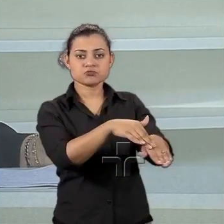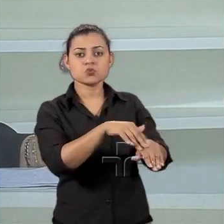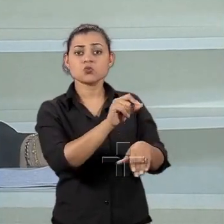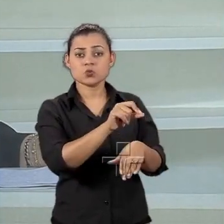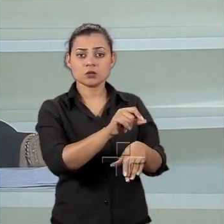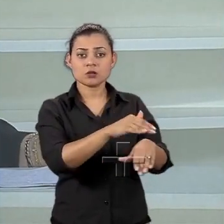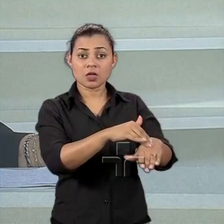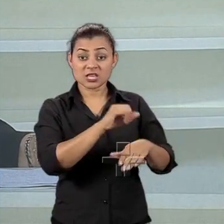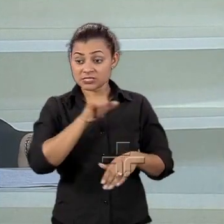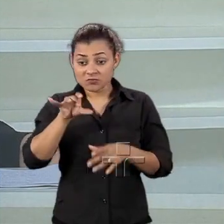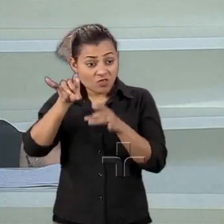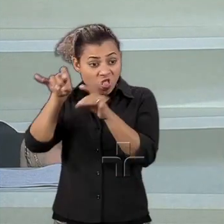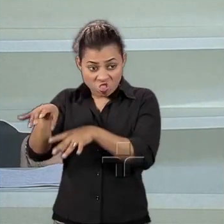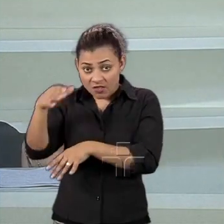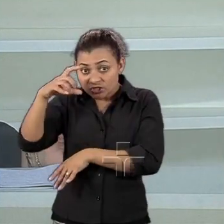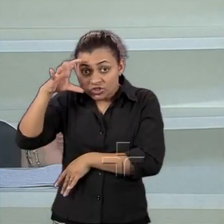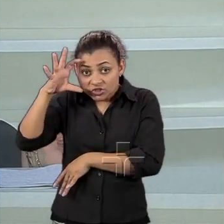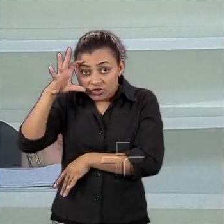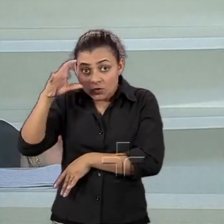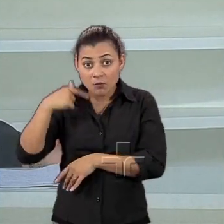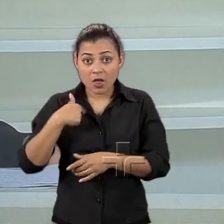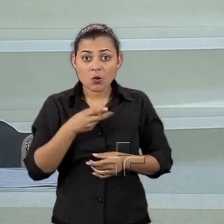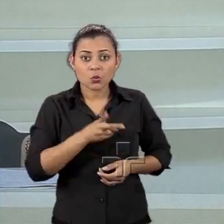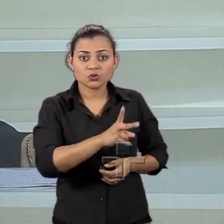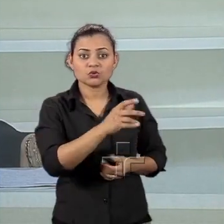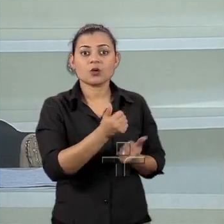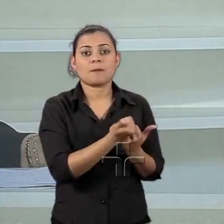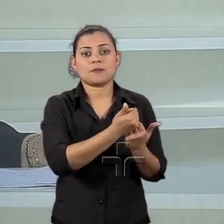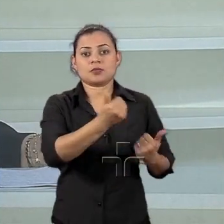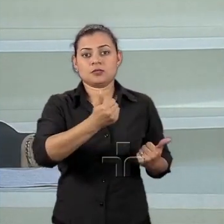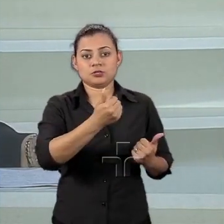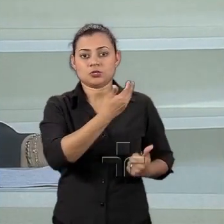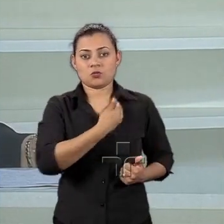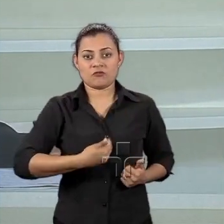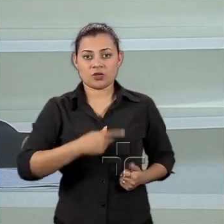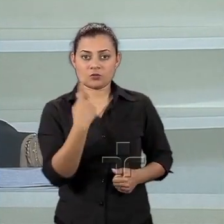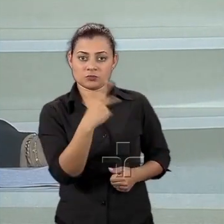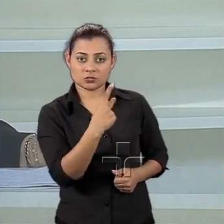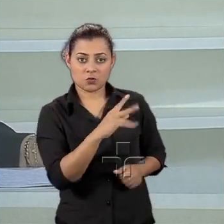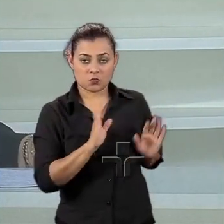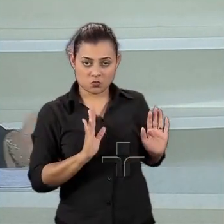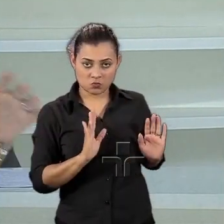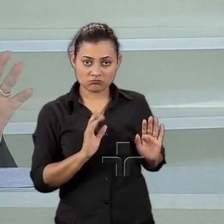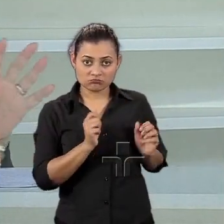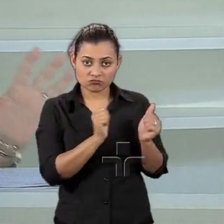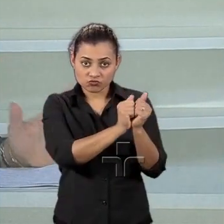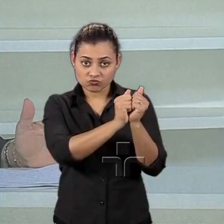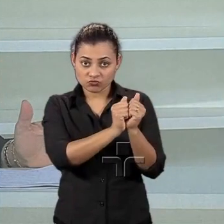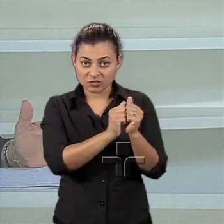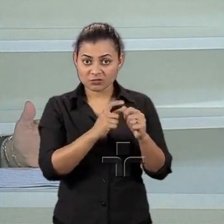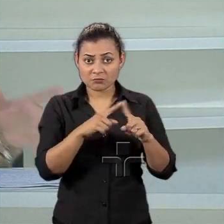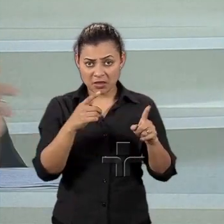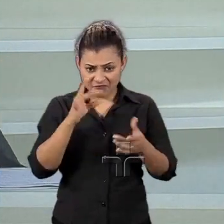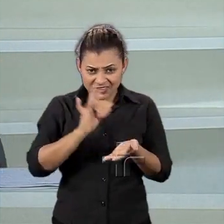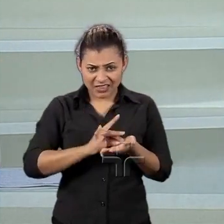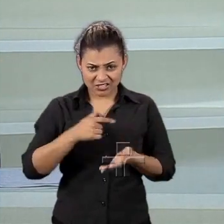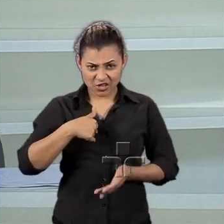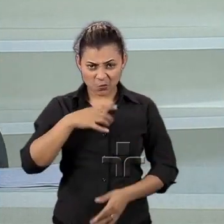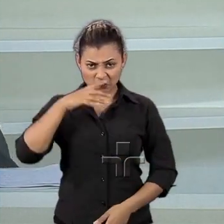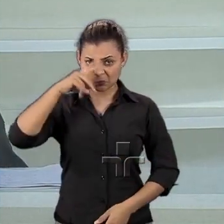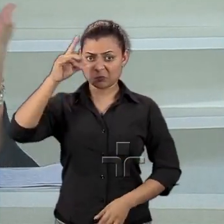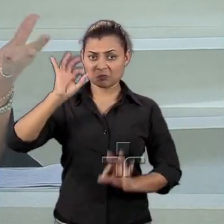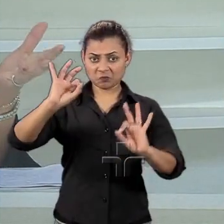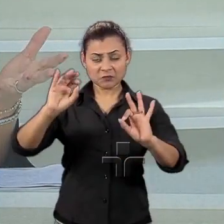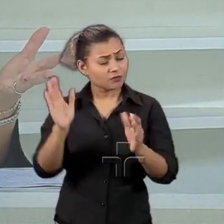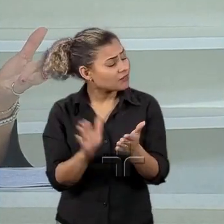se eu deixasse Dilma, eu seria ministra, continuaria ministra do governo dele. E naquele momento não foi soberba, não foi